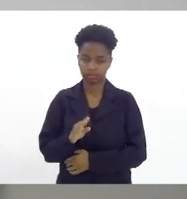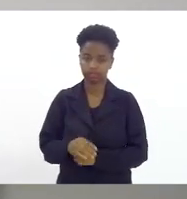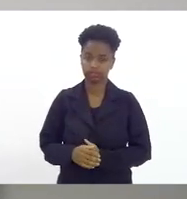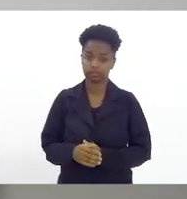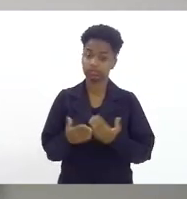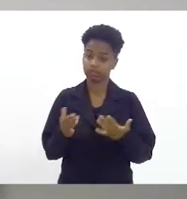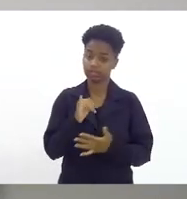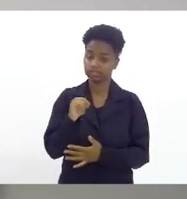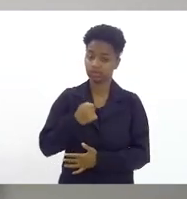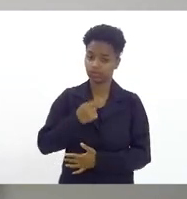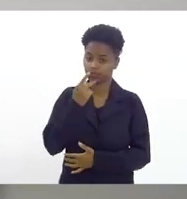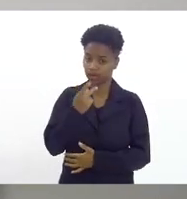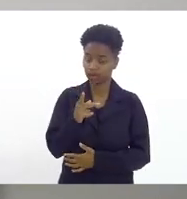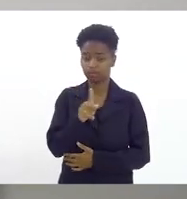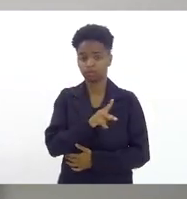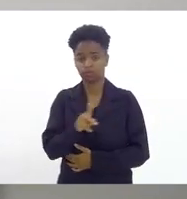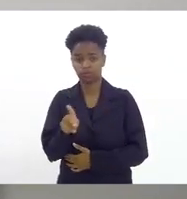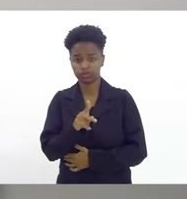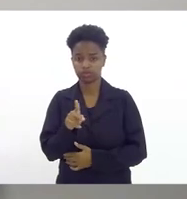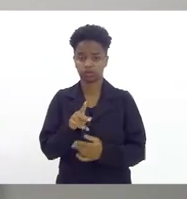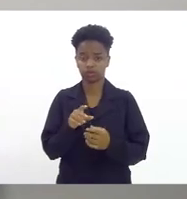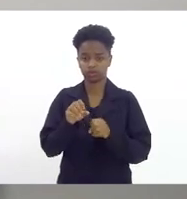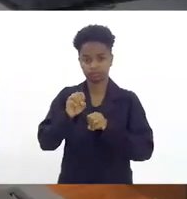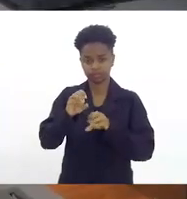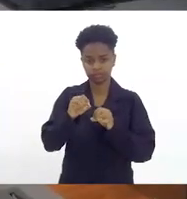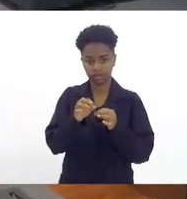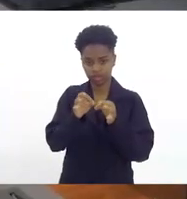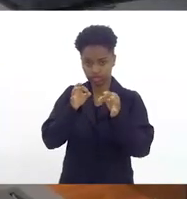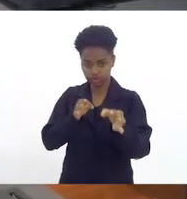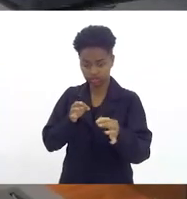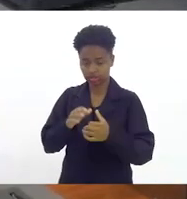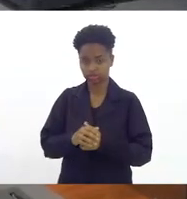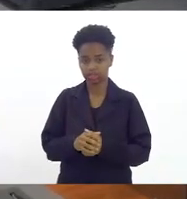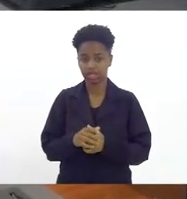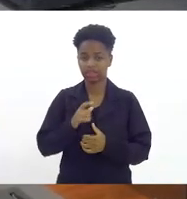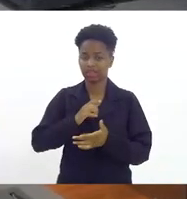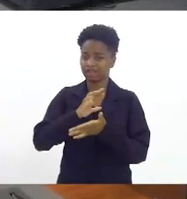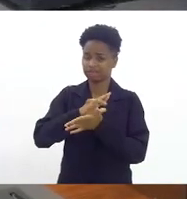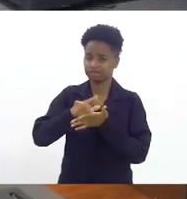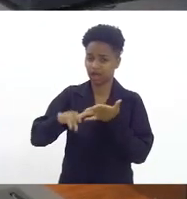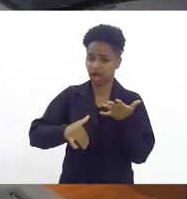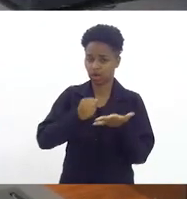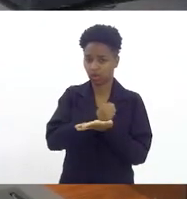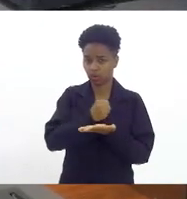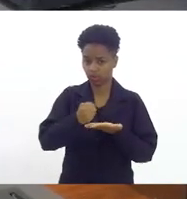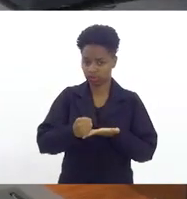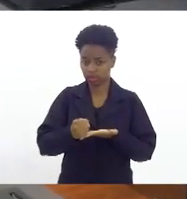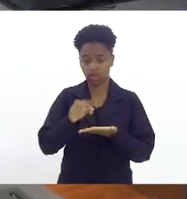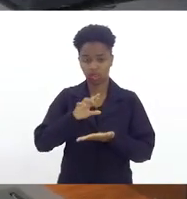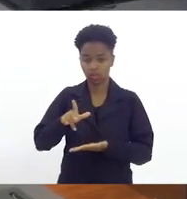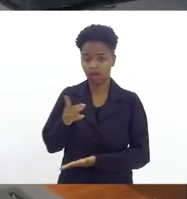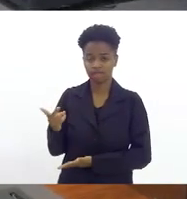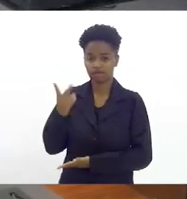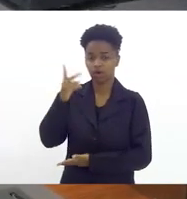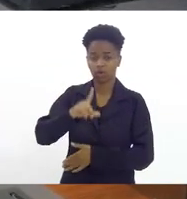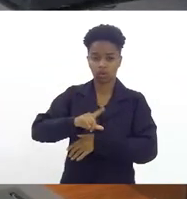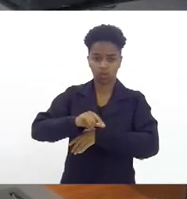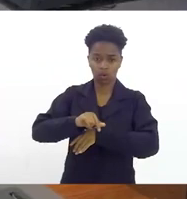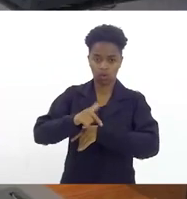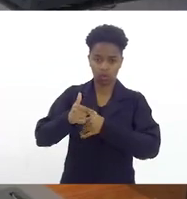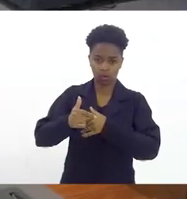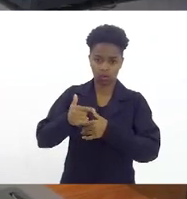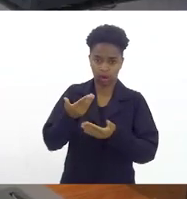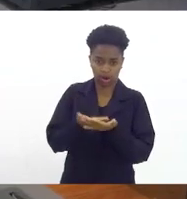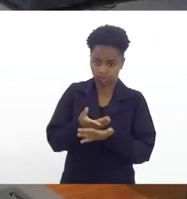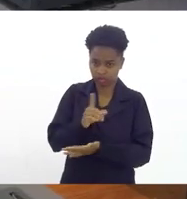falo dos trabalhadores professores de EAD né que Muitos são contratados não por um valor de hora aula mas